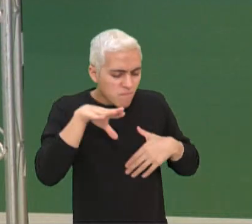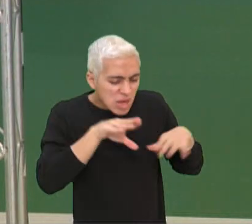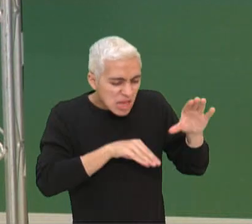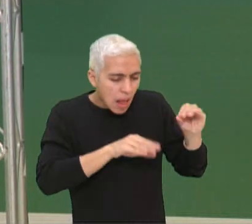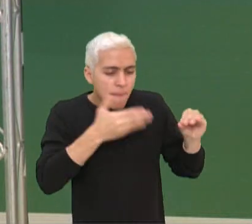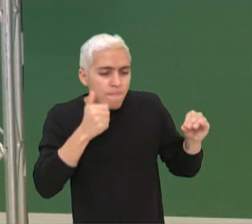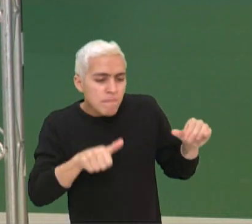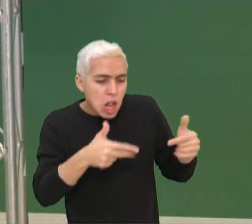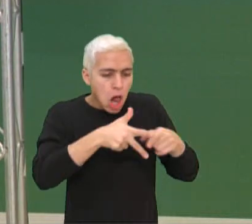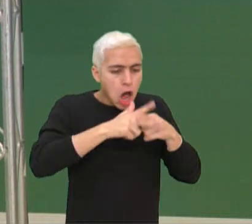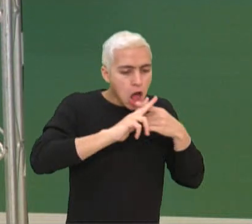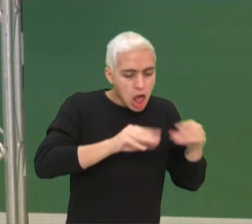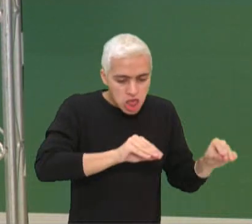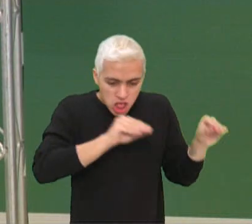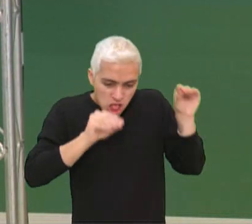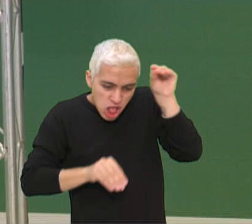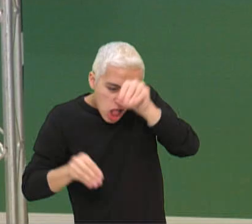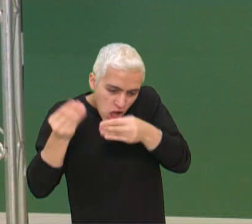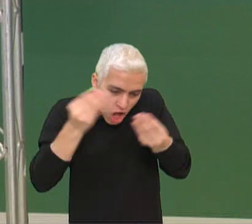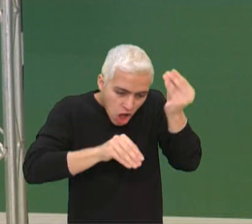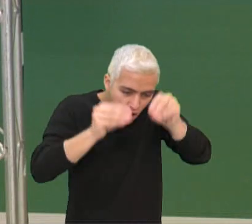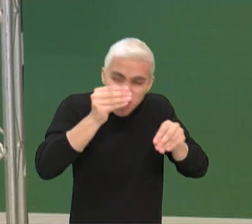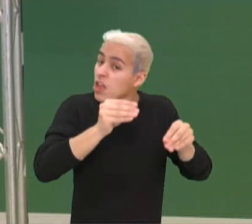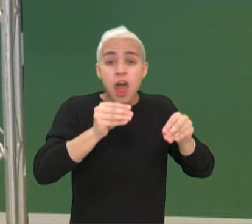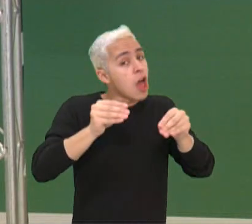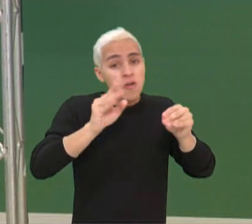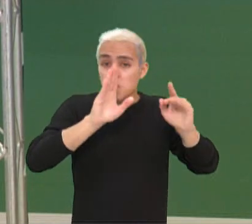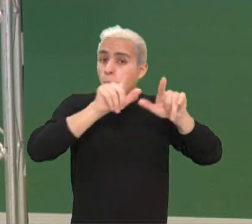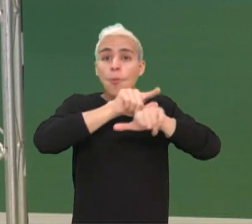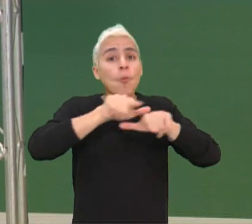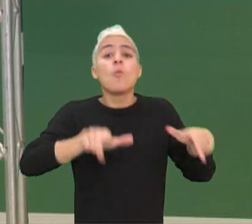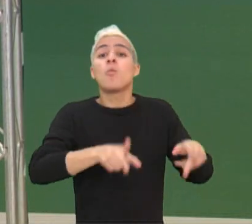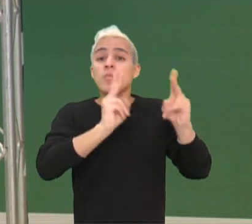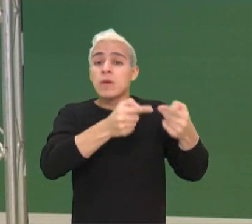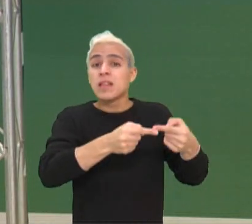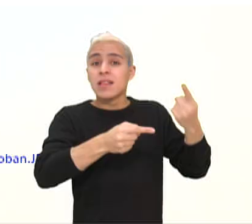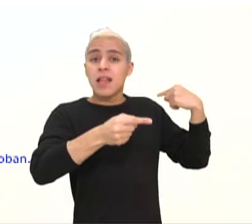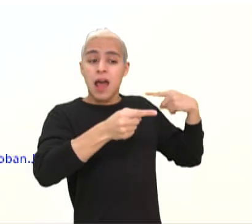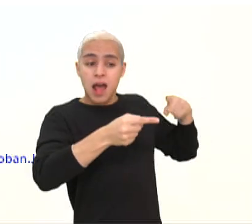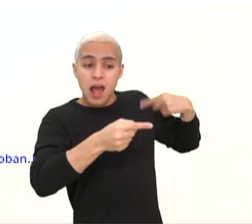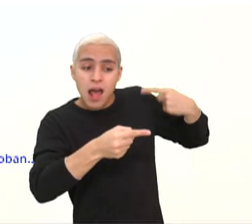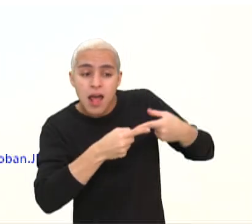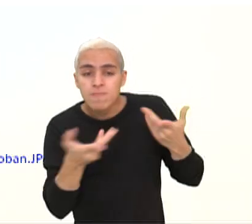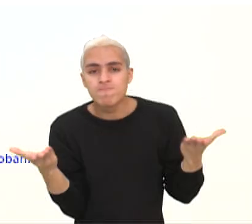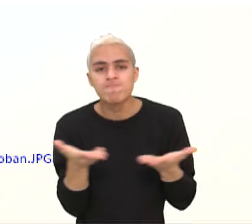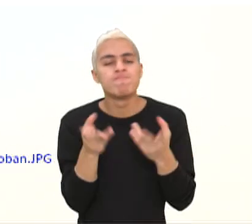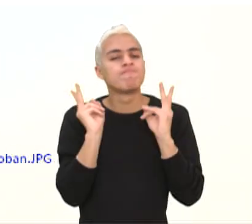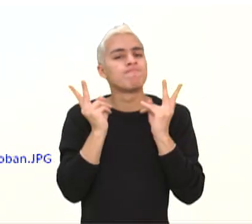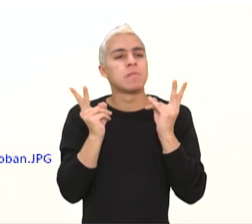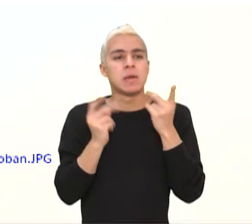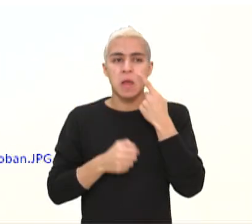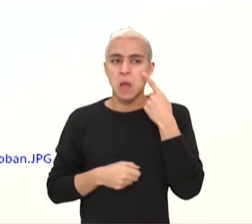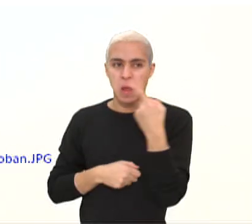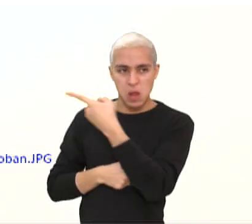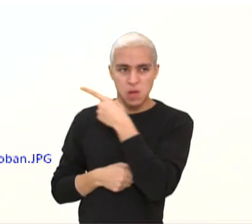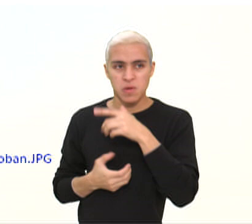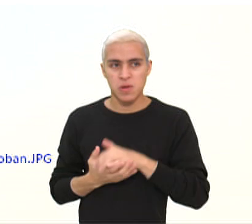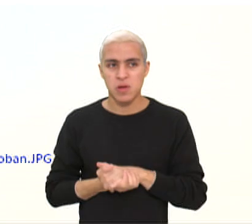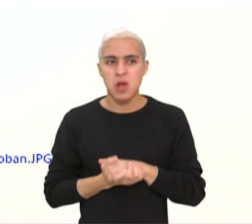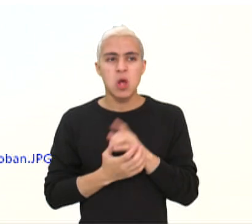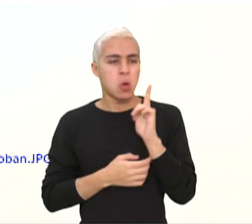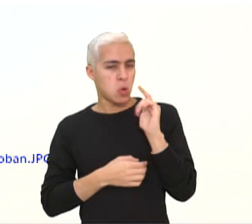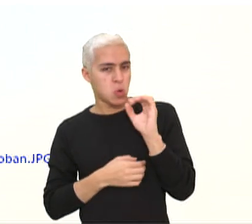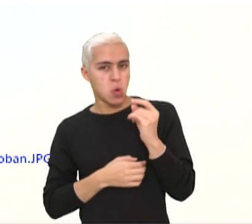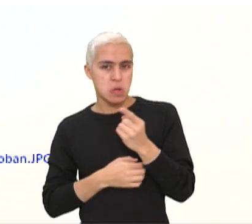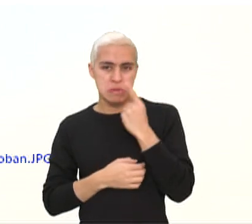ou ficasse mais fácil. Ele é o que foi descoberto. Interessante. A diferença do jogo, né? Do Go aqui, ó.